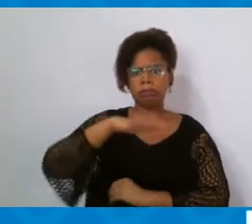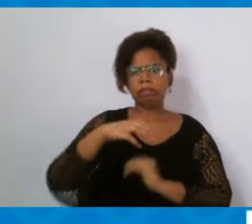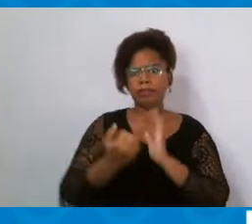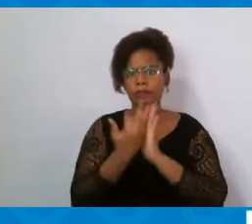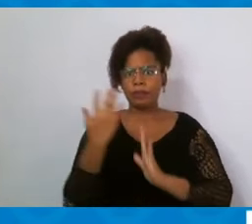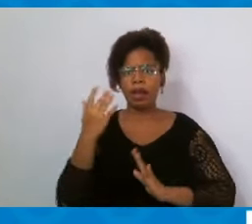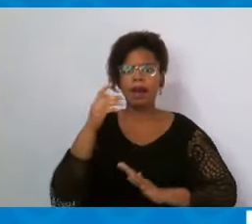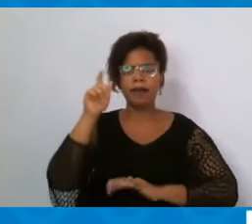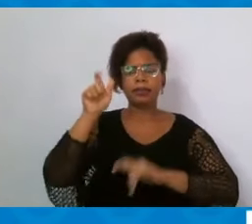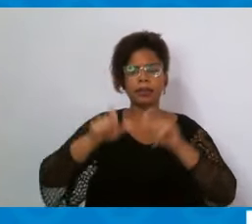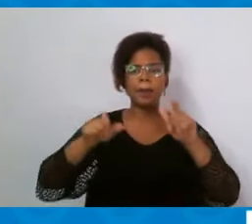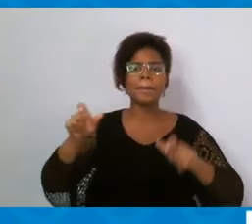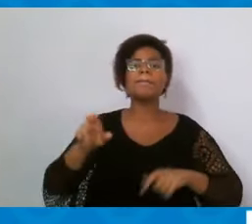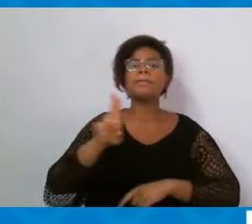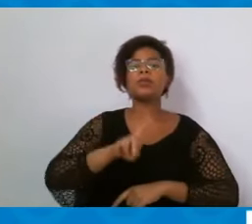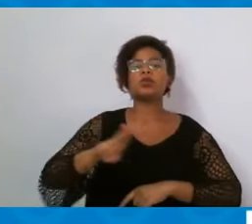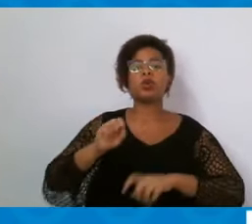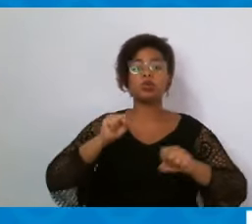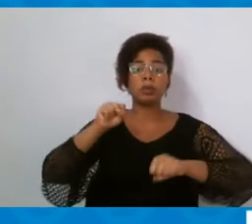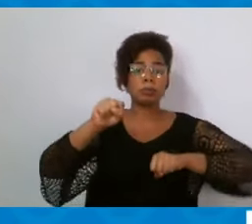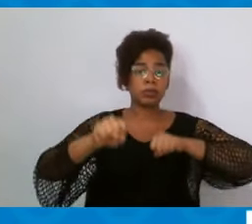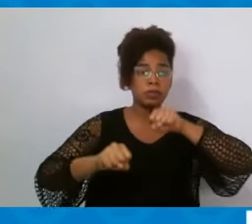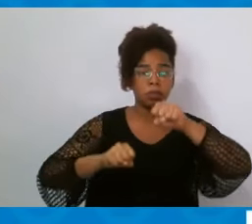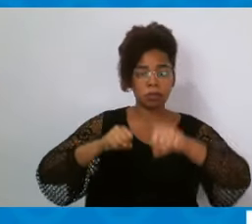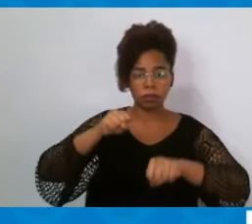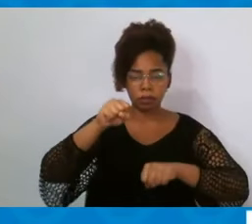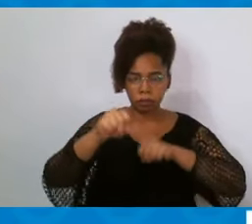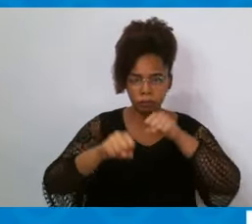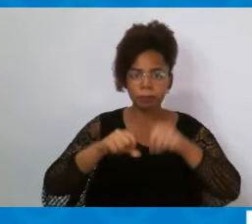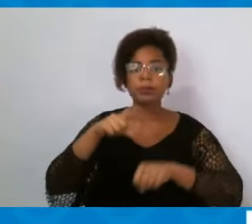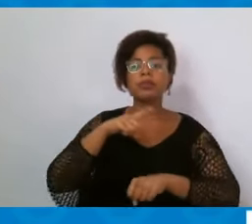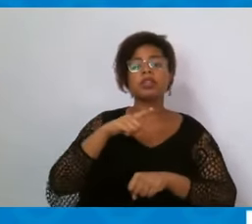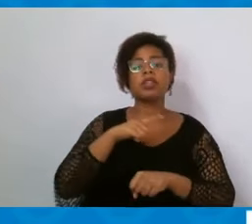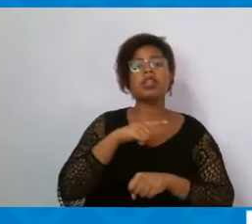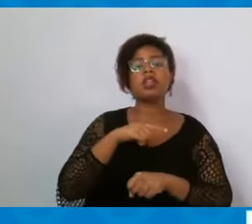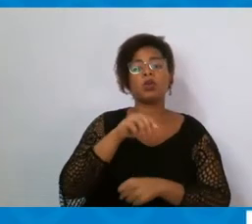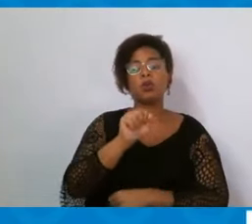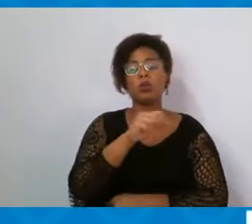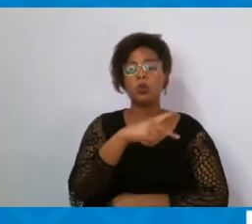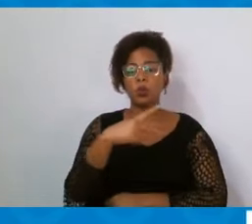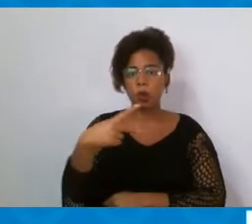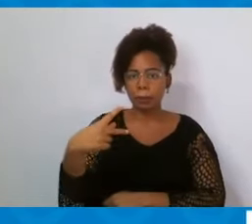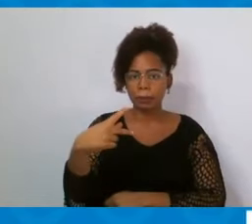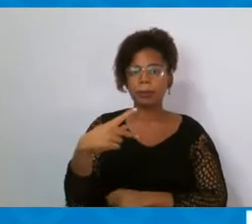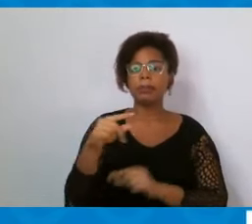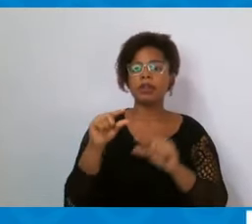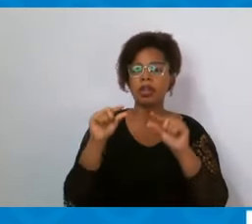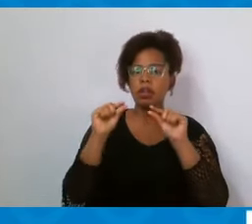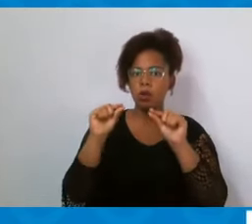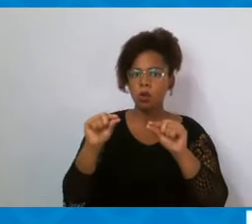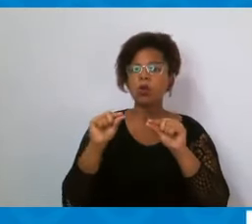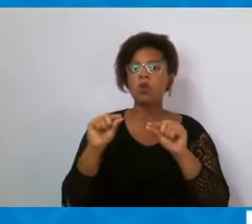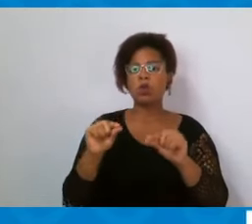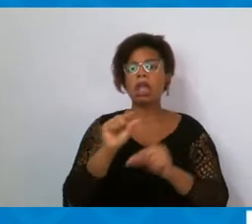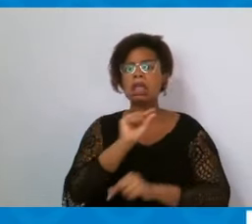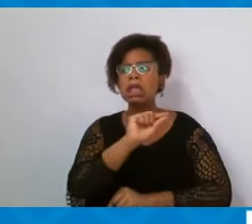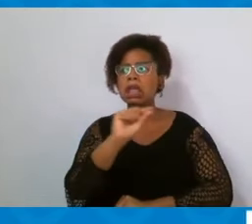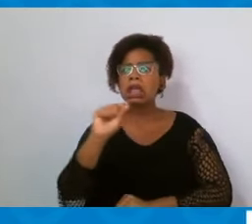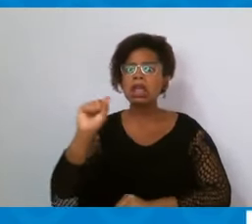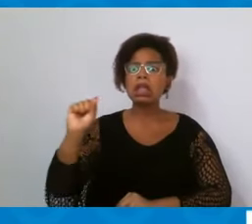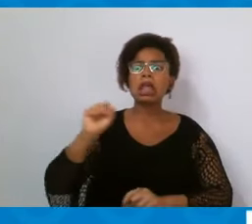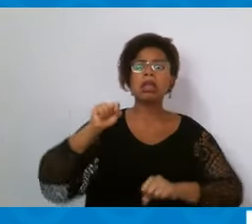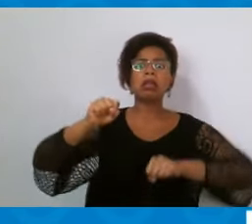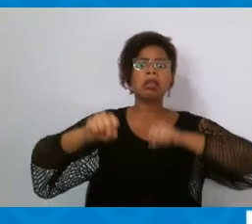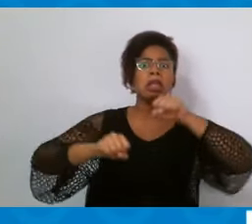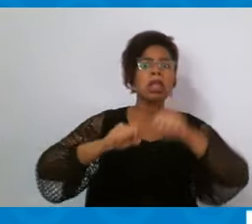indo por rotas diferentes, o aplicativo avisa a esses usuários e eles se reúnem na mesma rota para seguirem para os